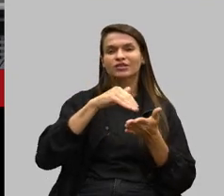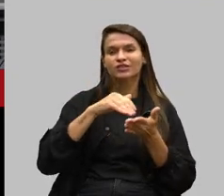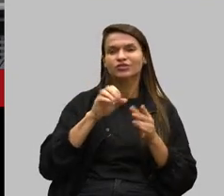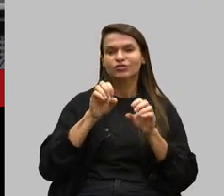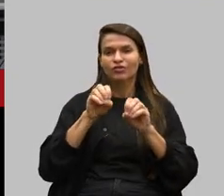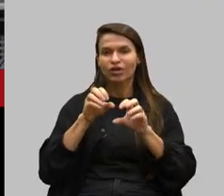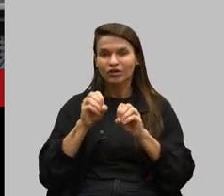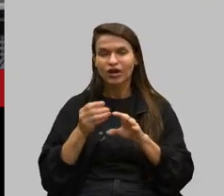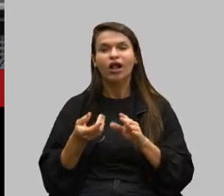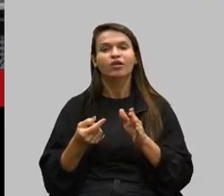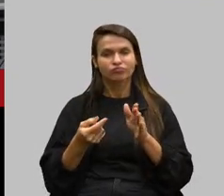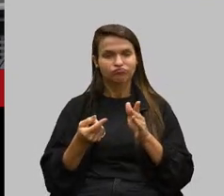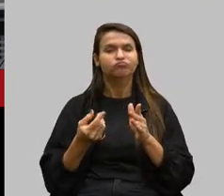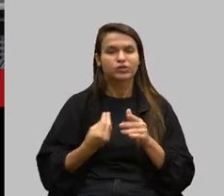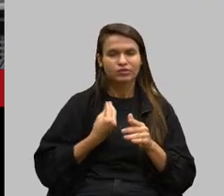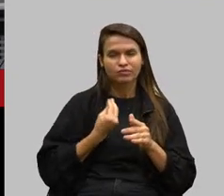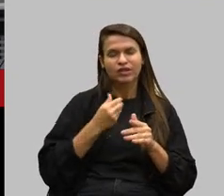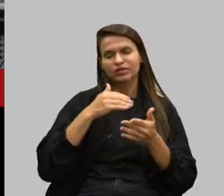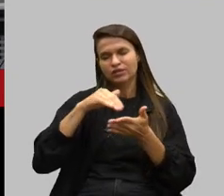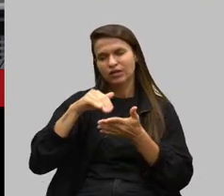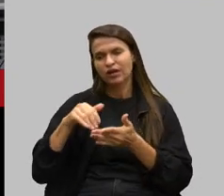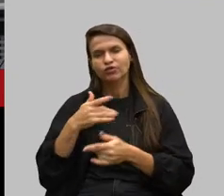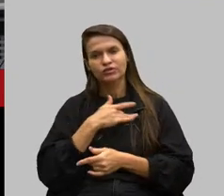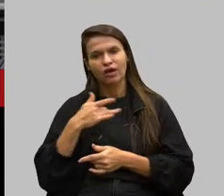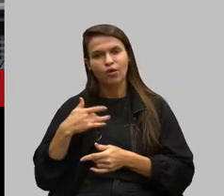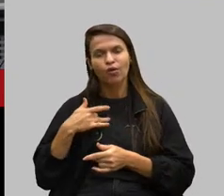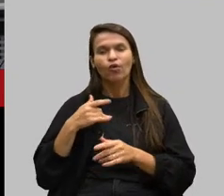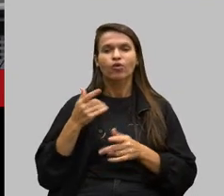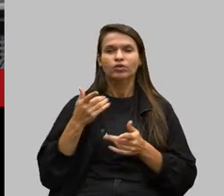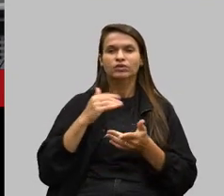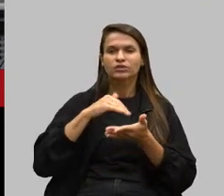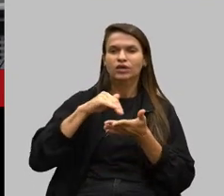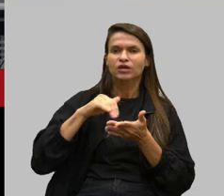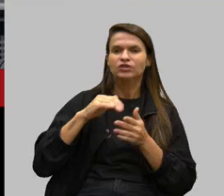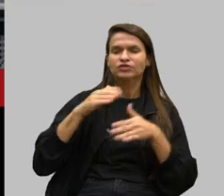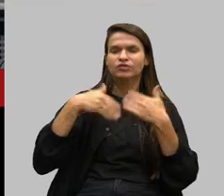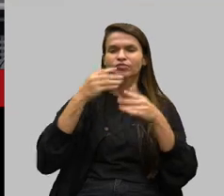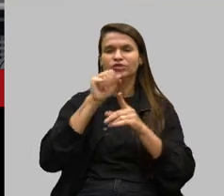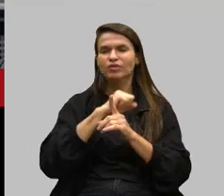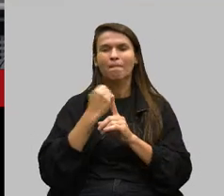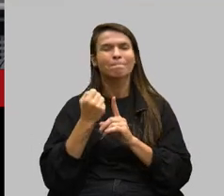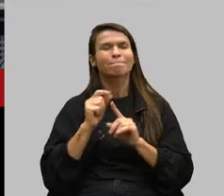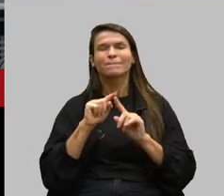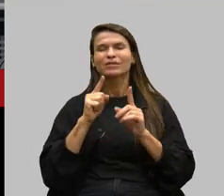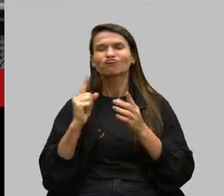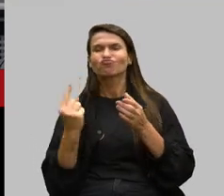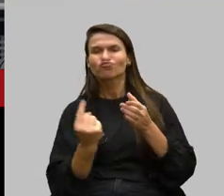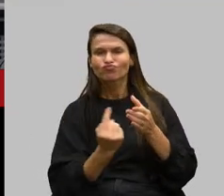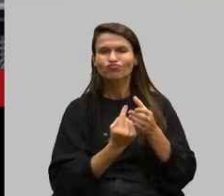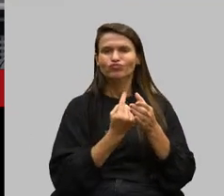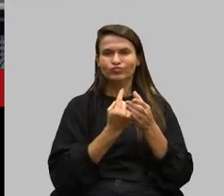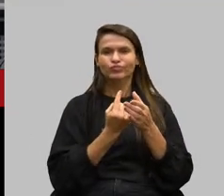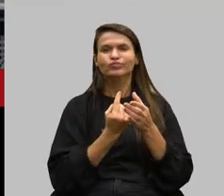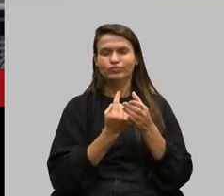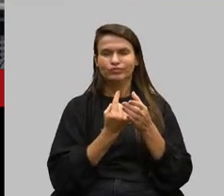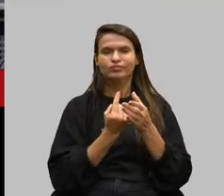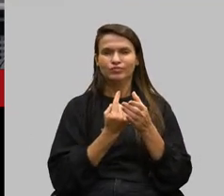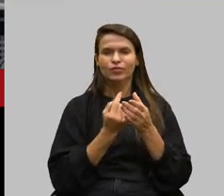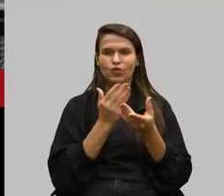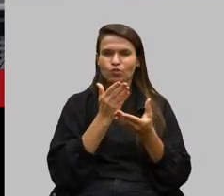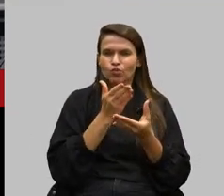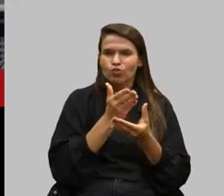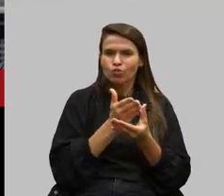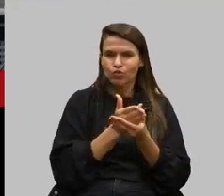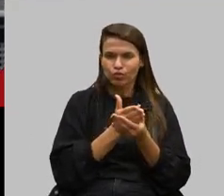ou na Secretaria de Saúde ou na Secretaria de Desenvolvimento Social mas não tinha uma integração em uma pasta meio né